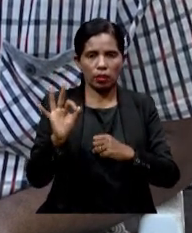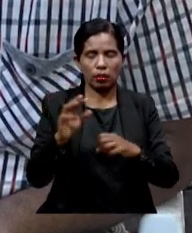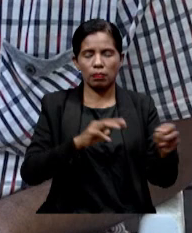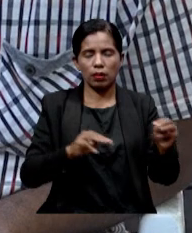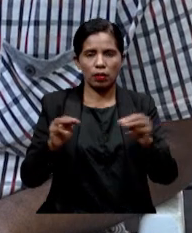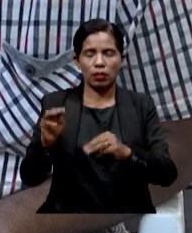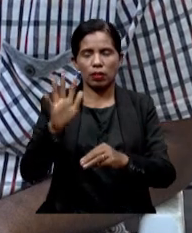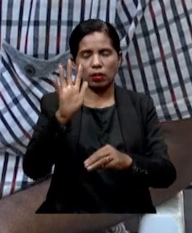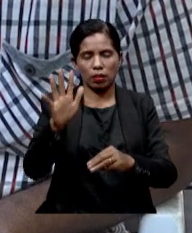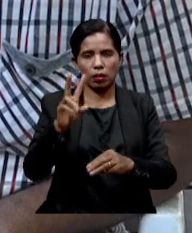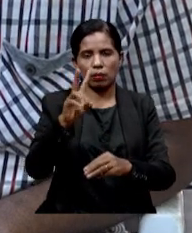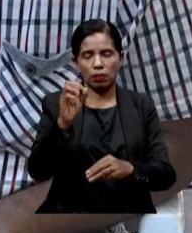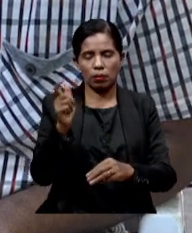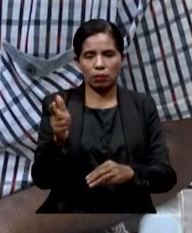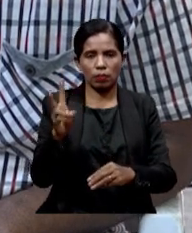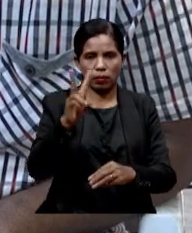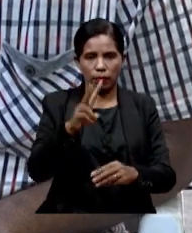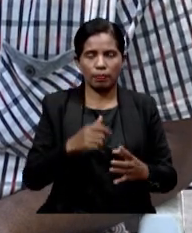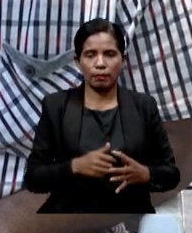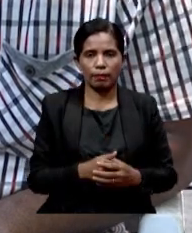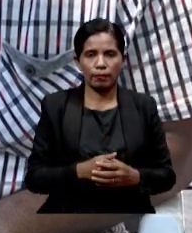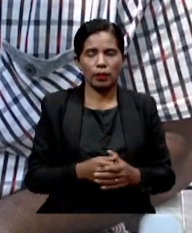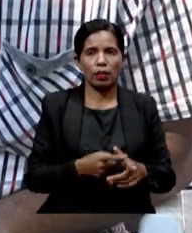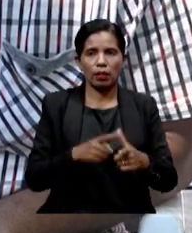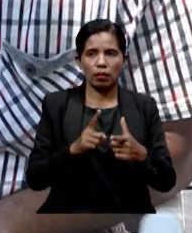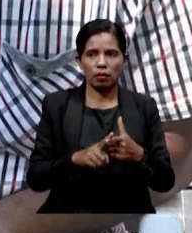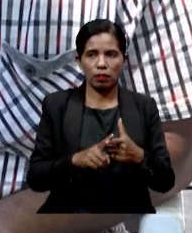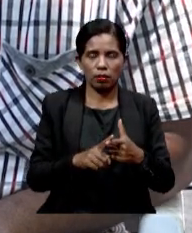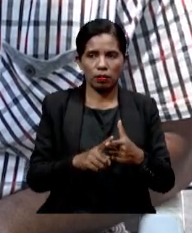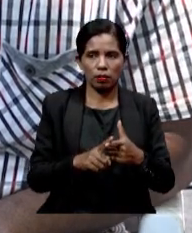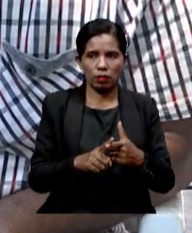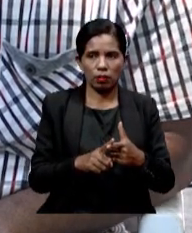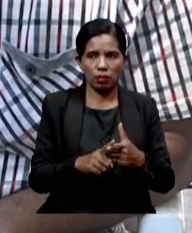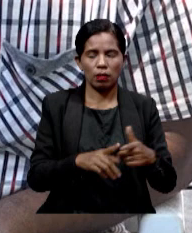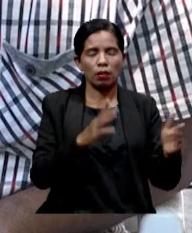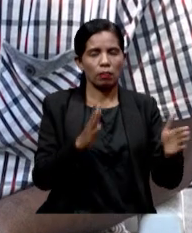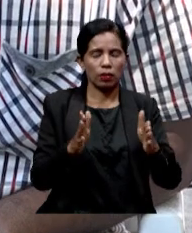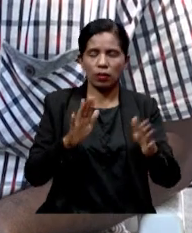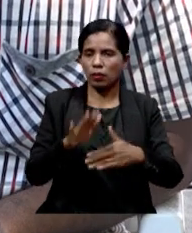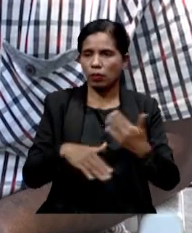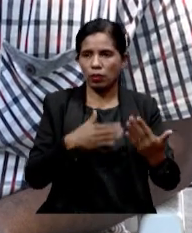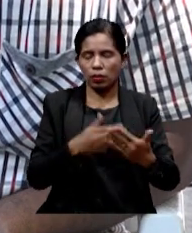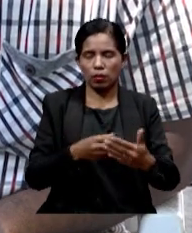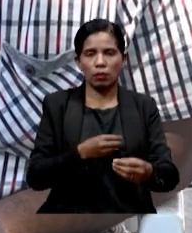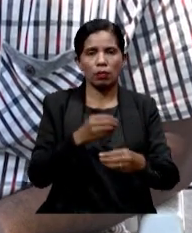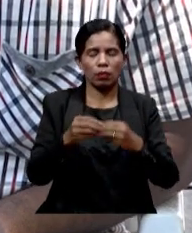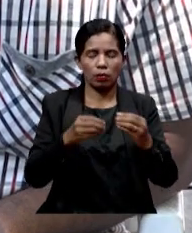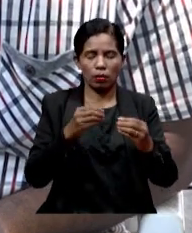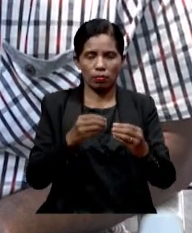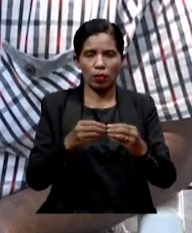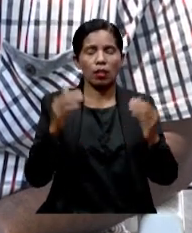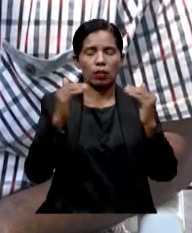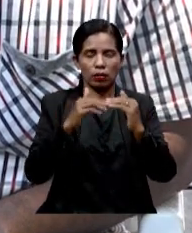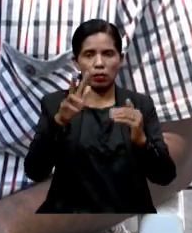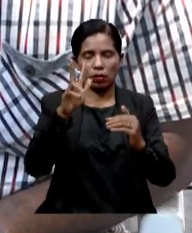5, barra 2022. Depois, número ponto 5, processo toma relação ao Congresso Nacional da Toluk Nian Nebe,